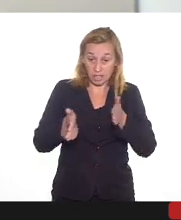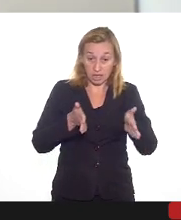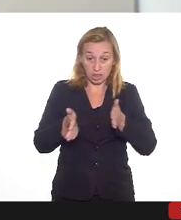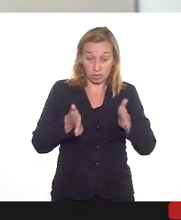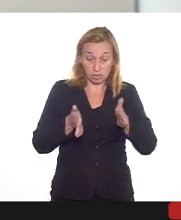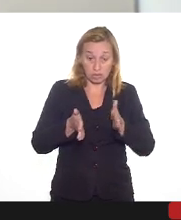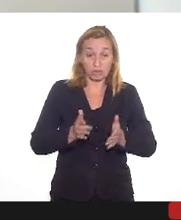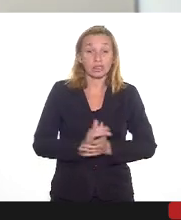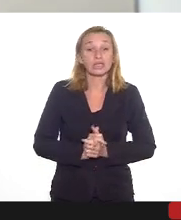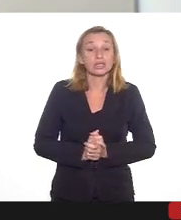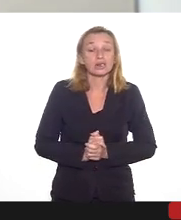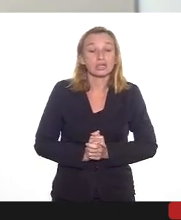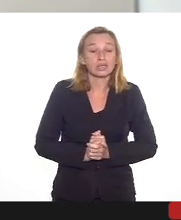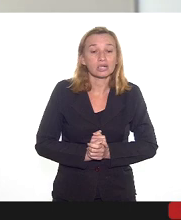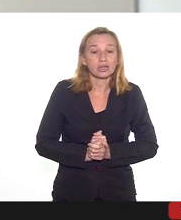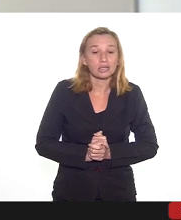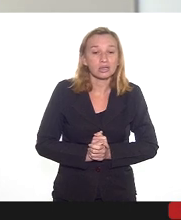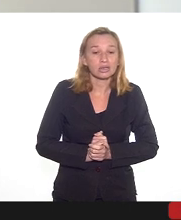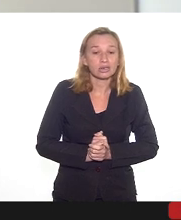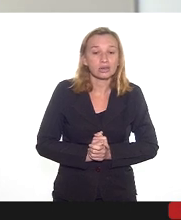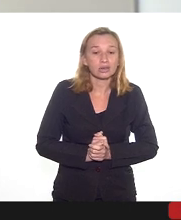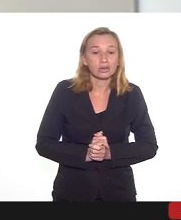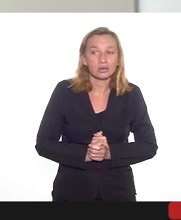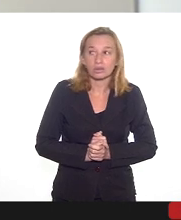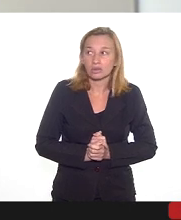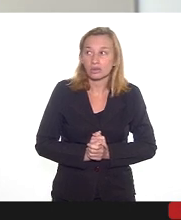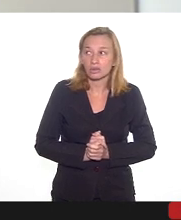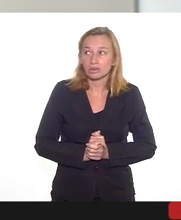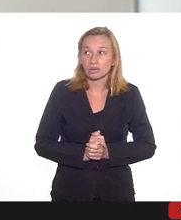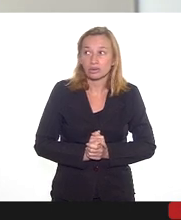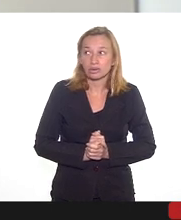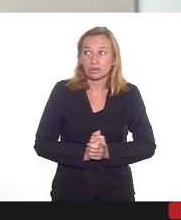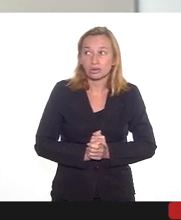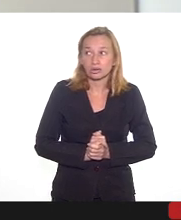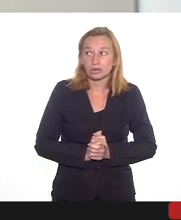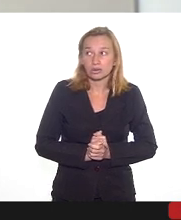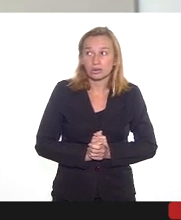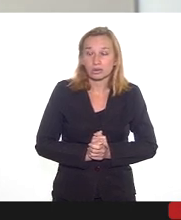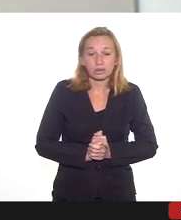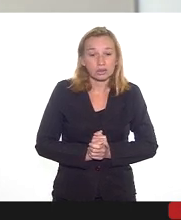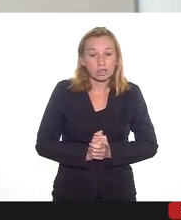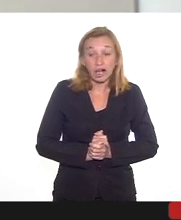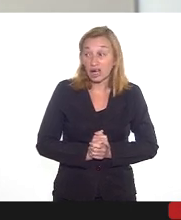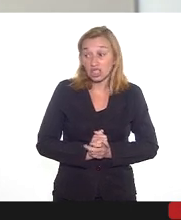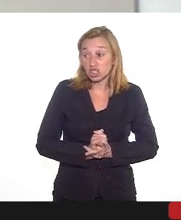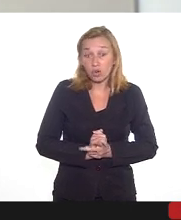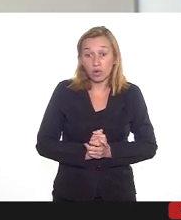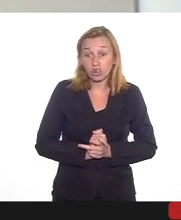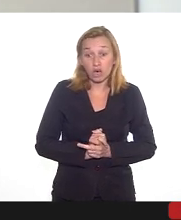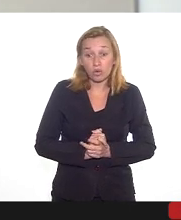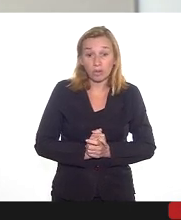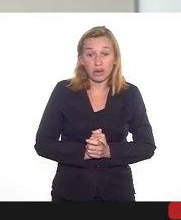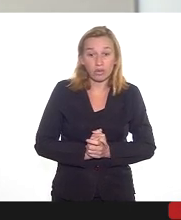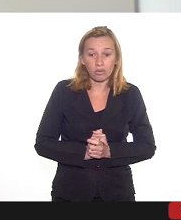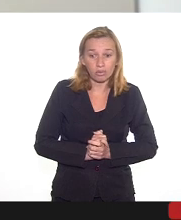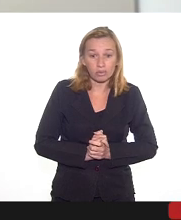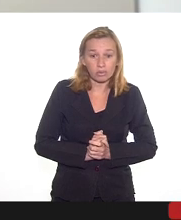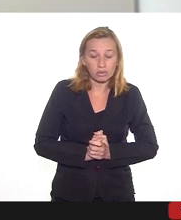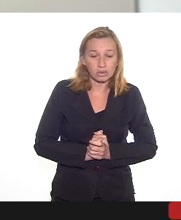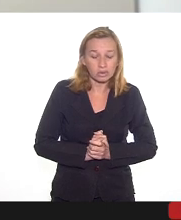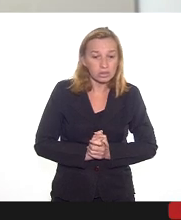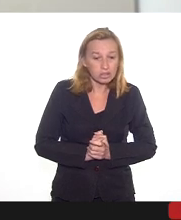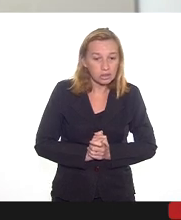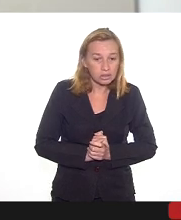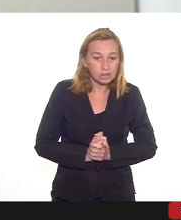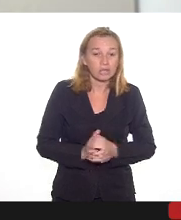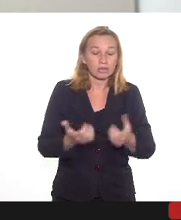anos em que a questão da recomposição, né, vai estar limitada, a gente